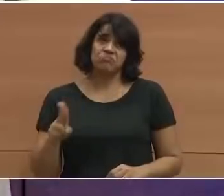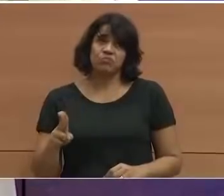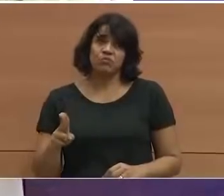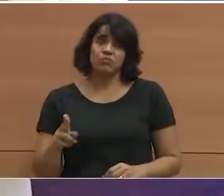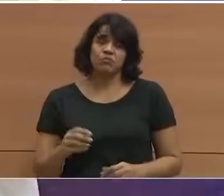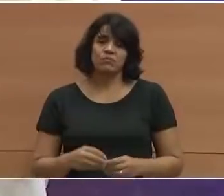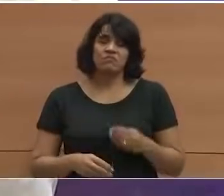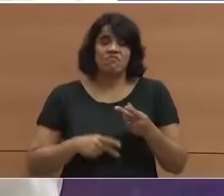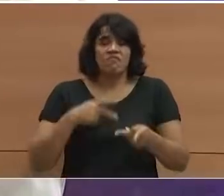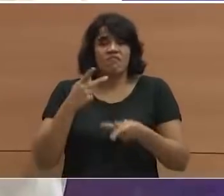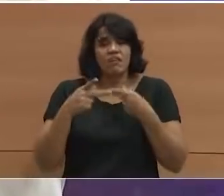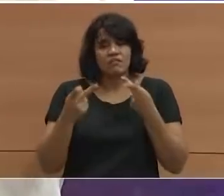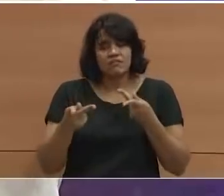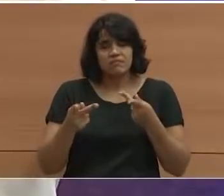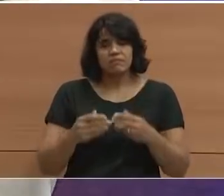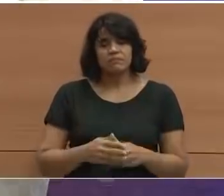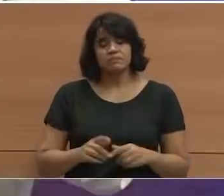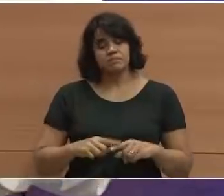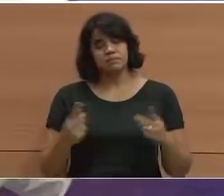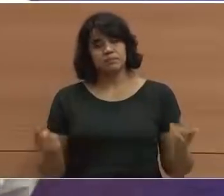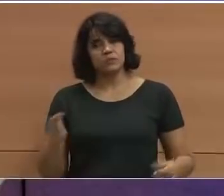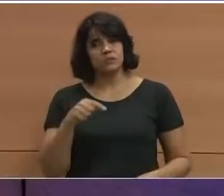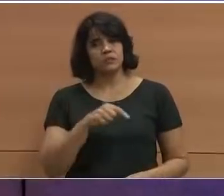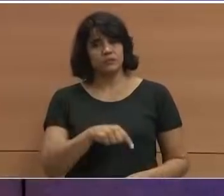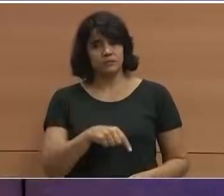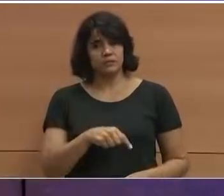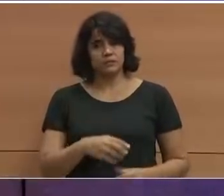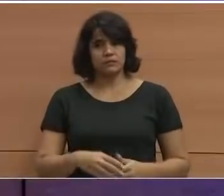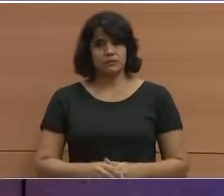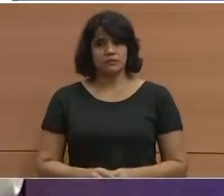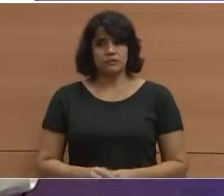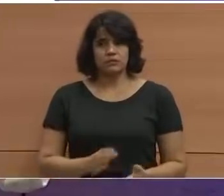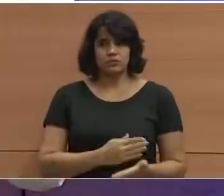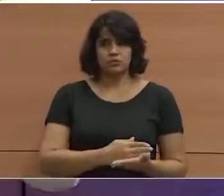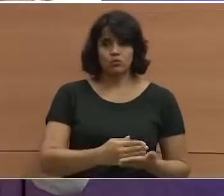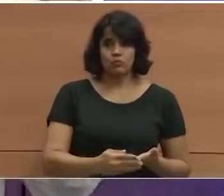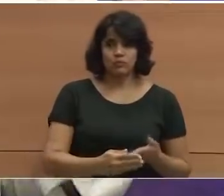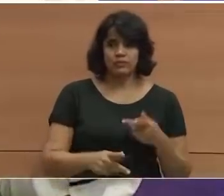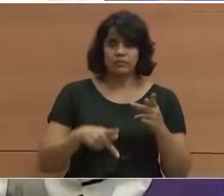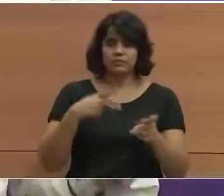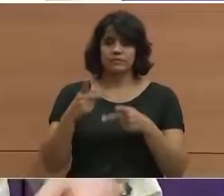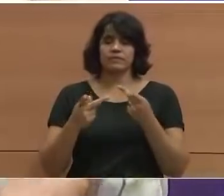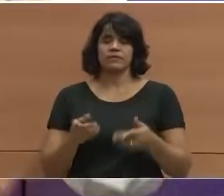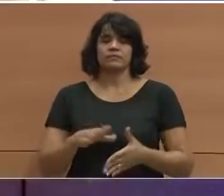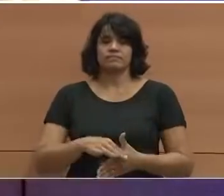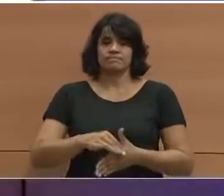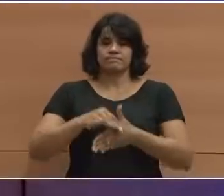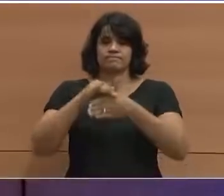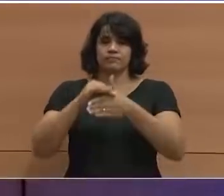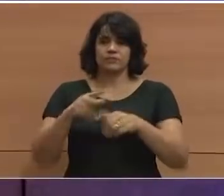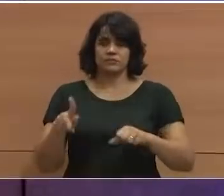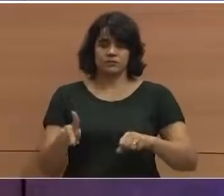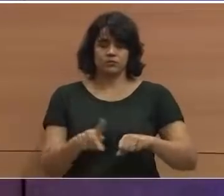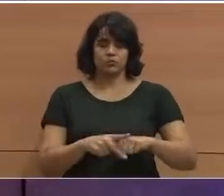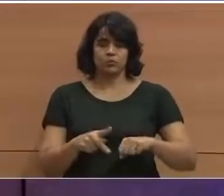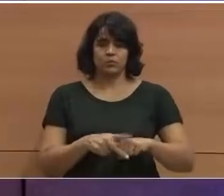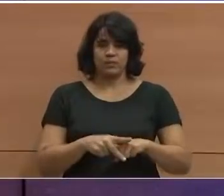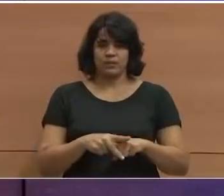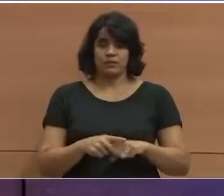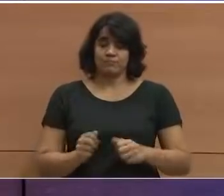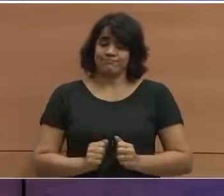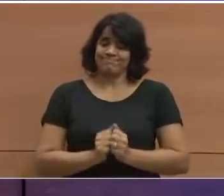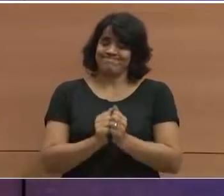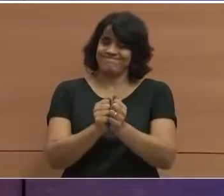mencionados, mas aqui começa a mencionar a liderança de Pedro, mas na companhia de